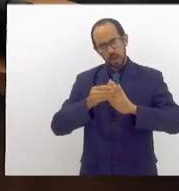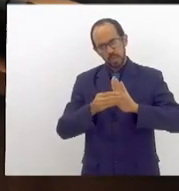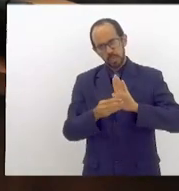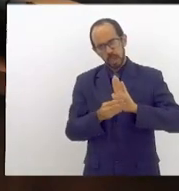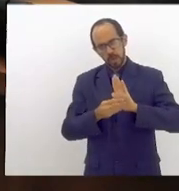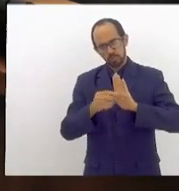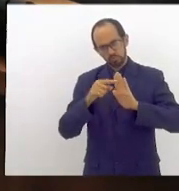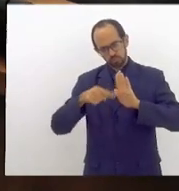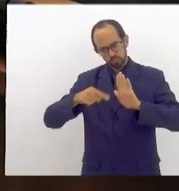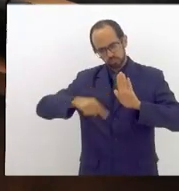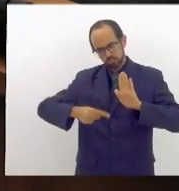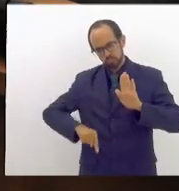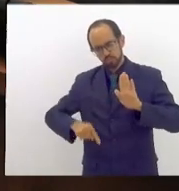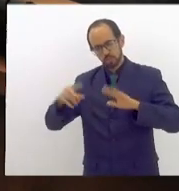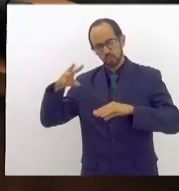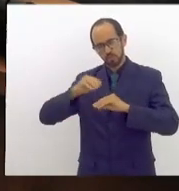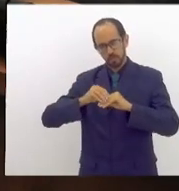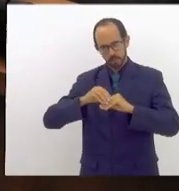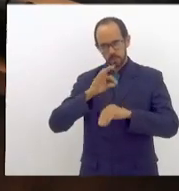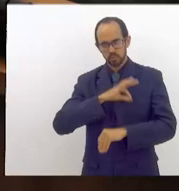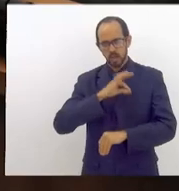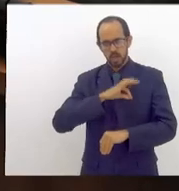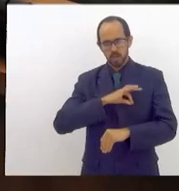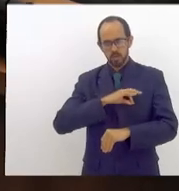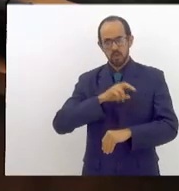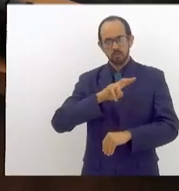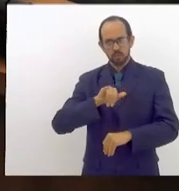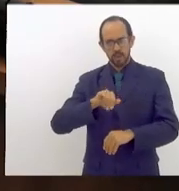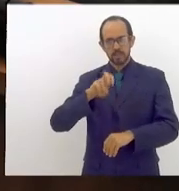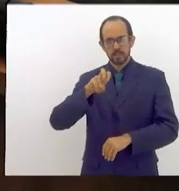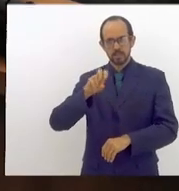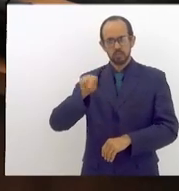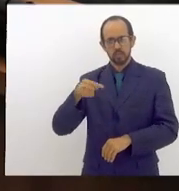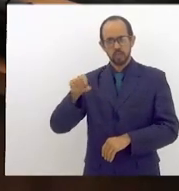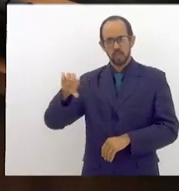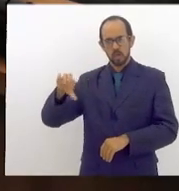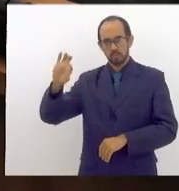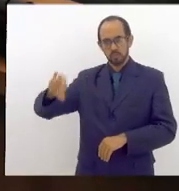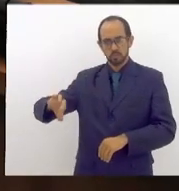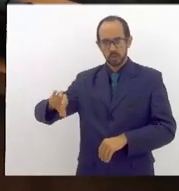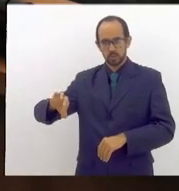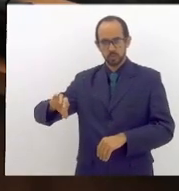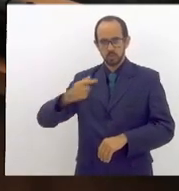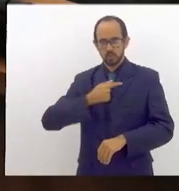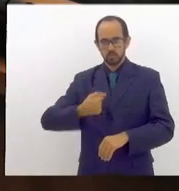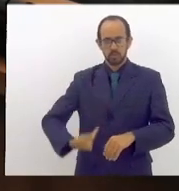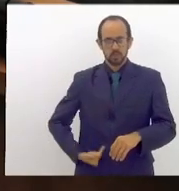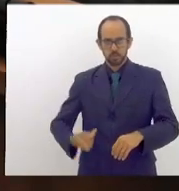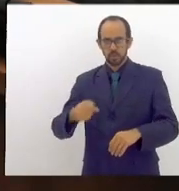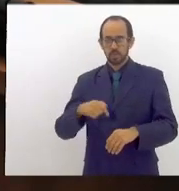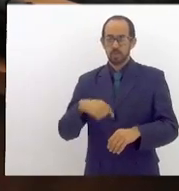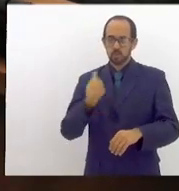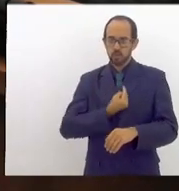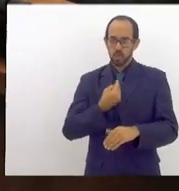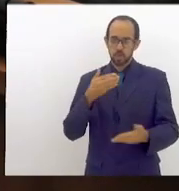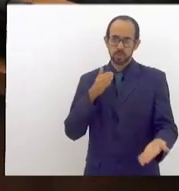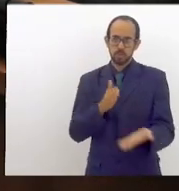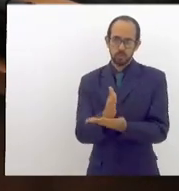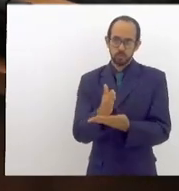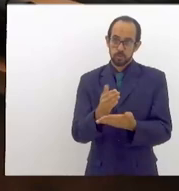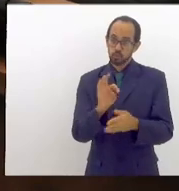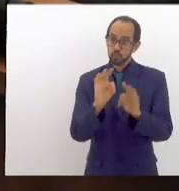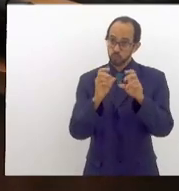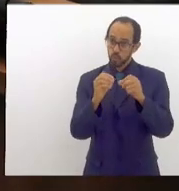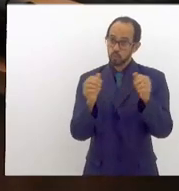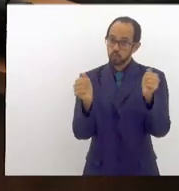Vai ter sim os 5,9% que o governo enviou para essa casa que a gente acabou de aprovar por unanimidade